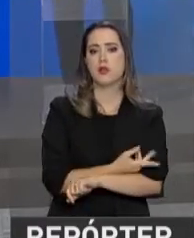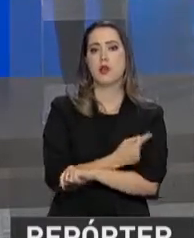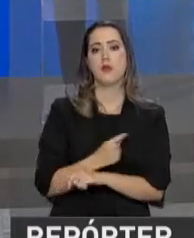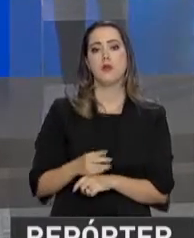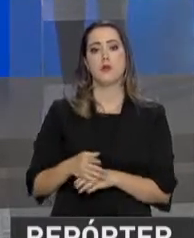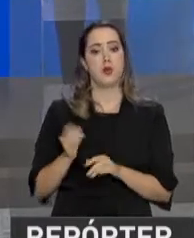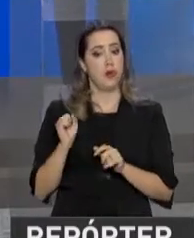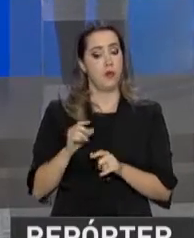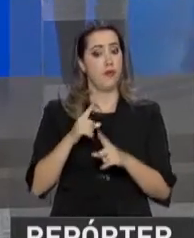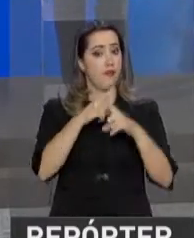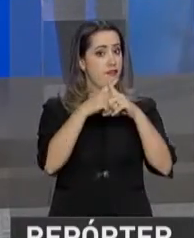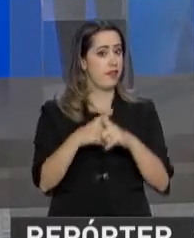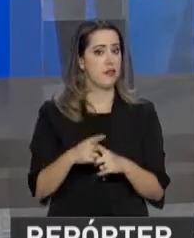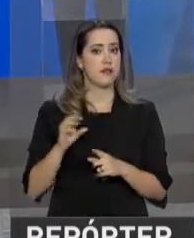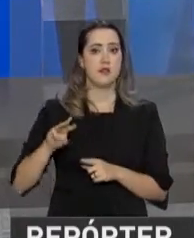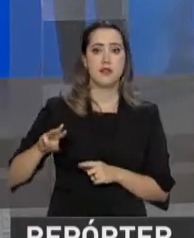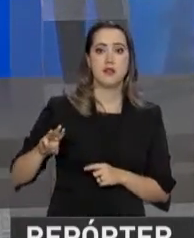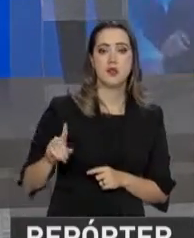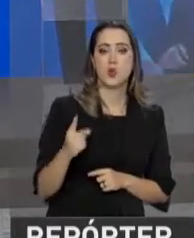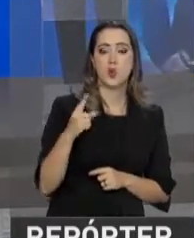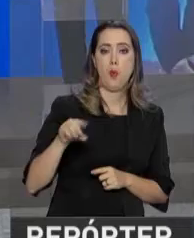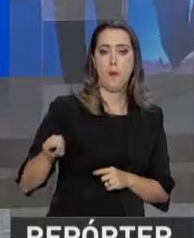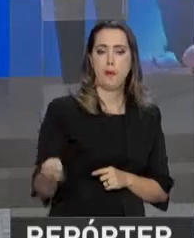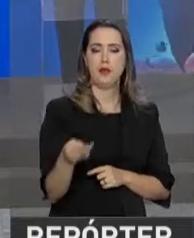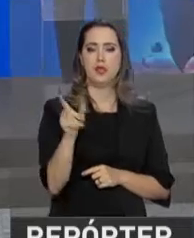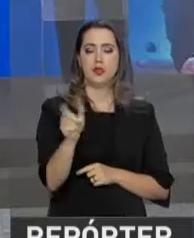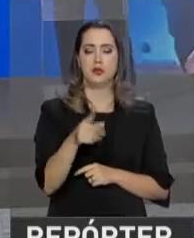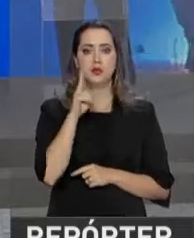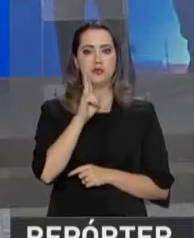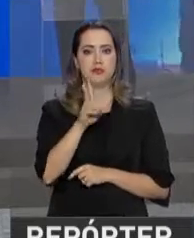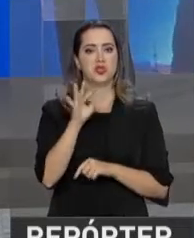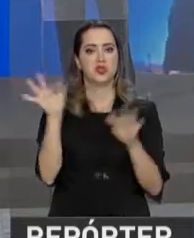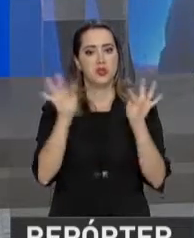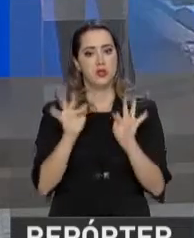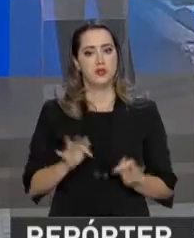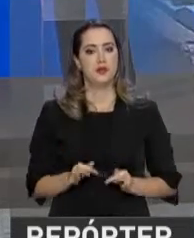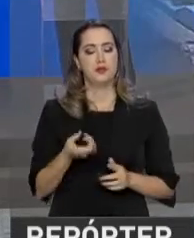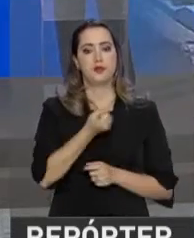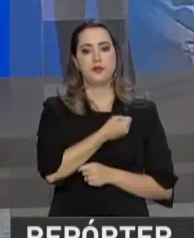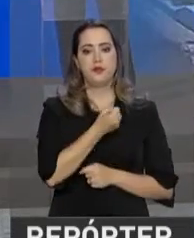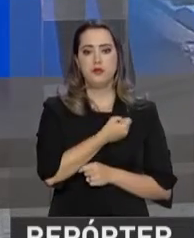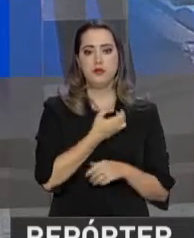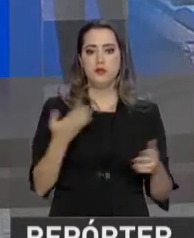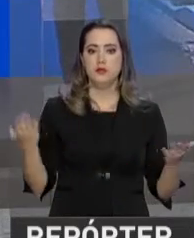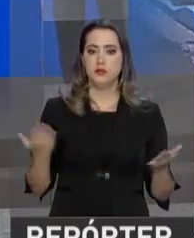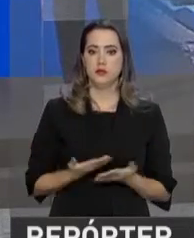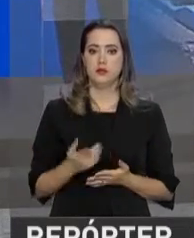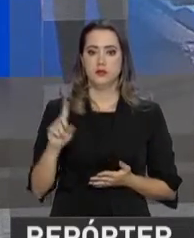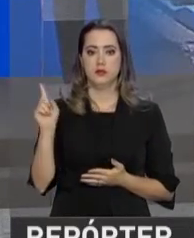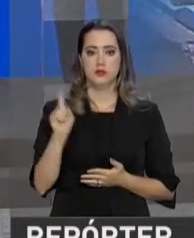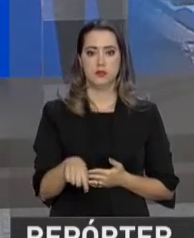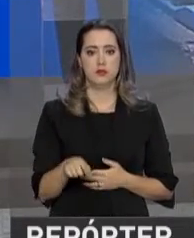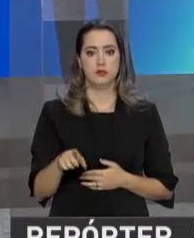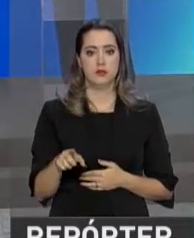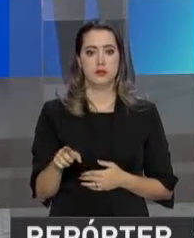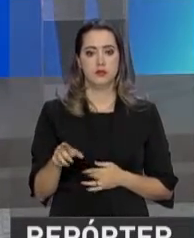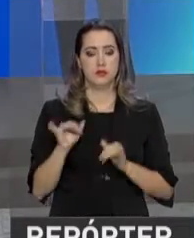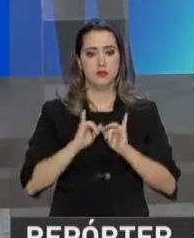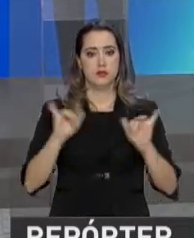que podemos ver com esses números agora anunciados enfatizados